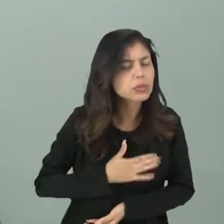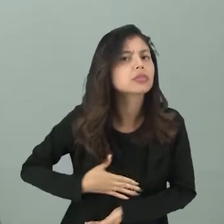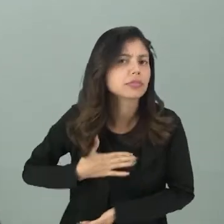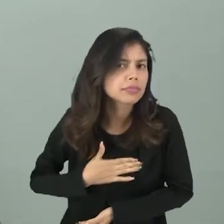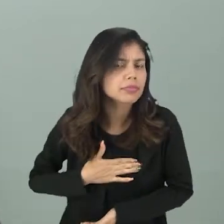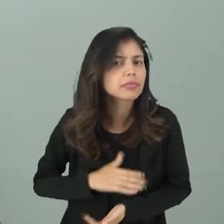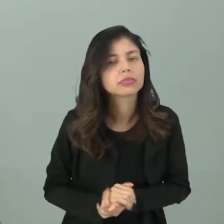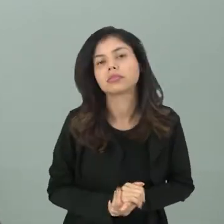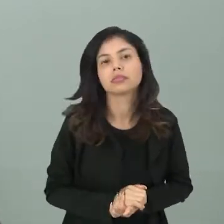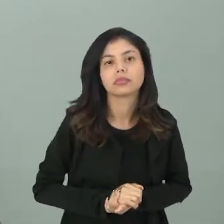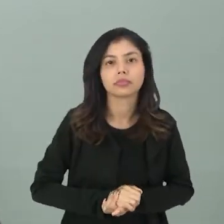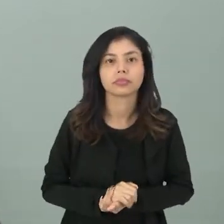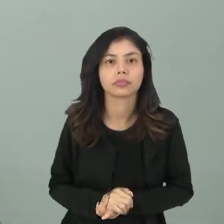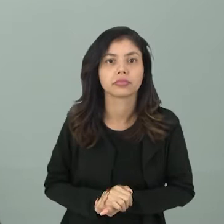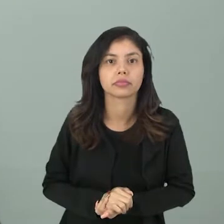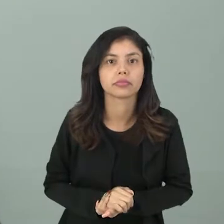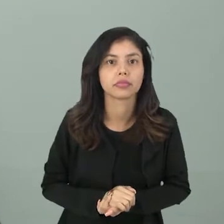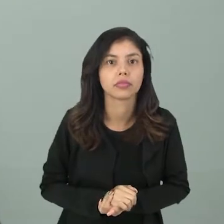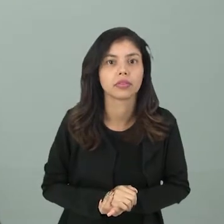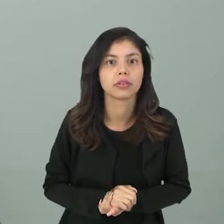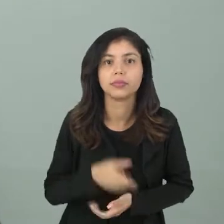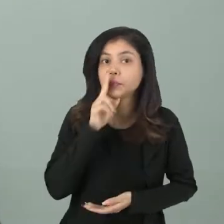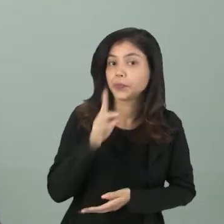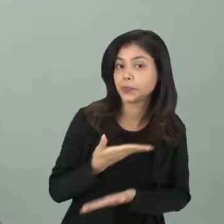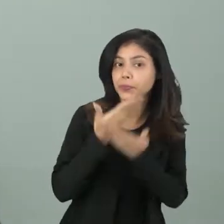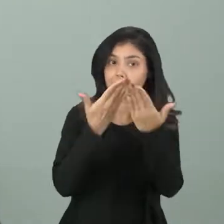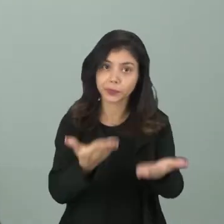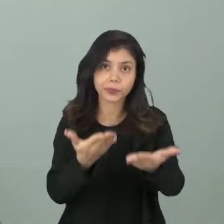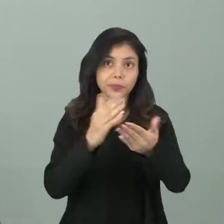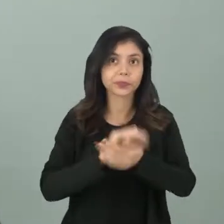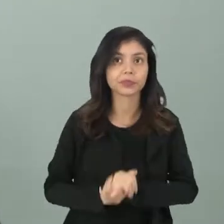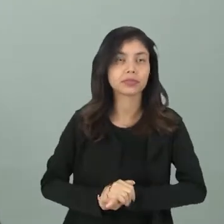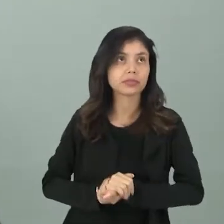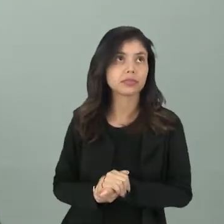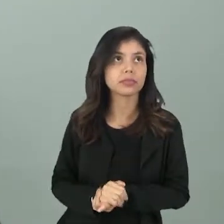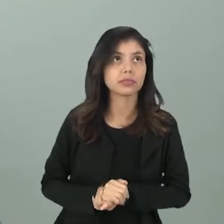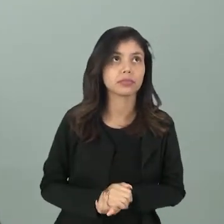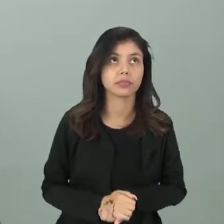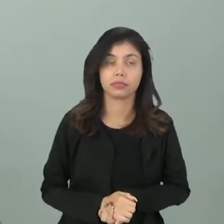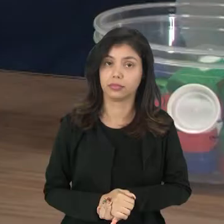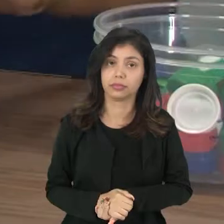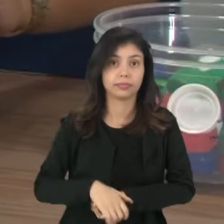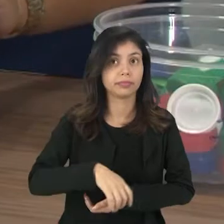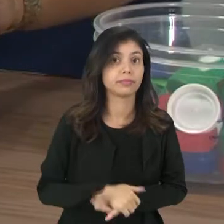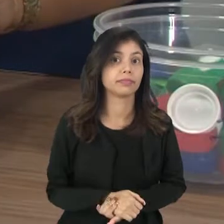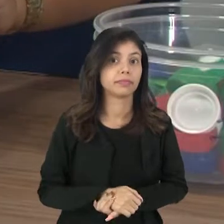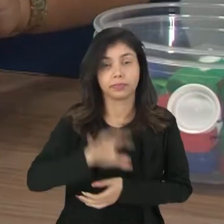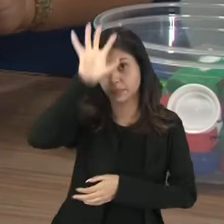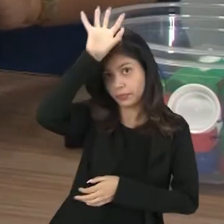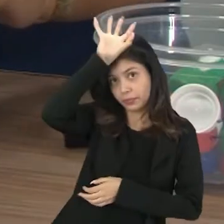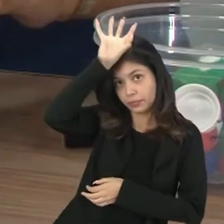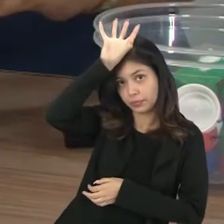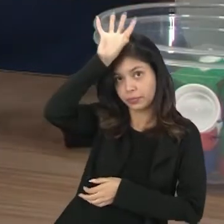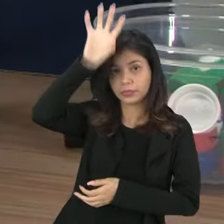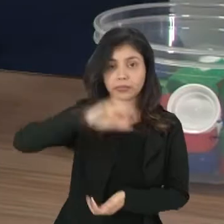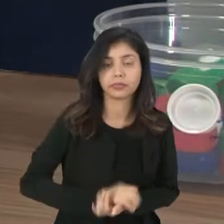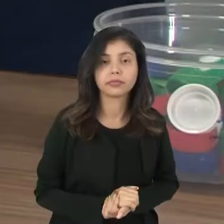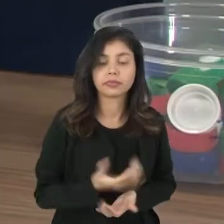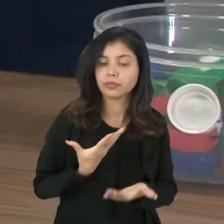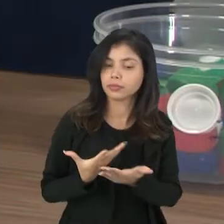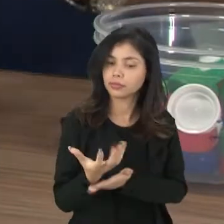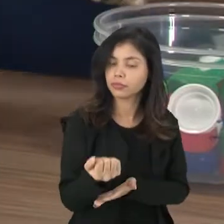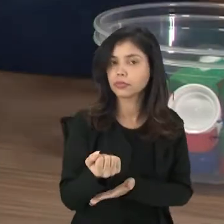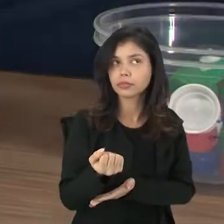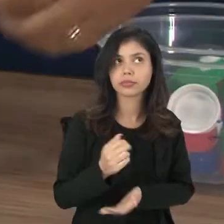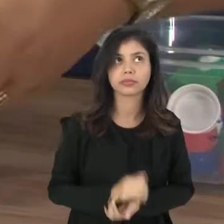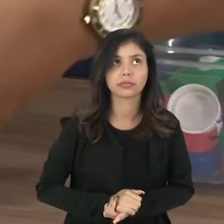gostaram, que eles mais gostavam. E o resultado foi o seguinte: o Cebolinha, ele